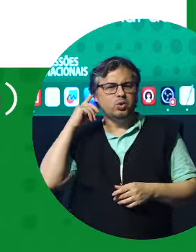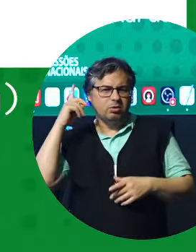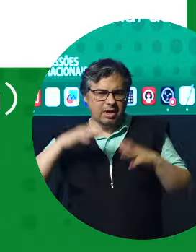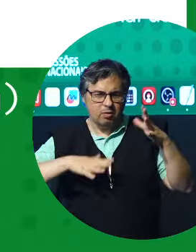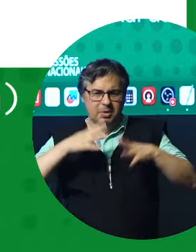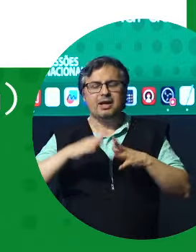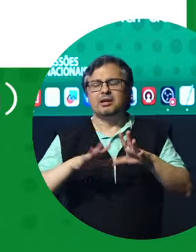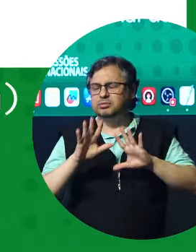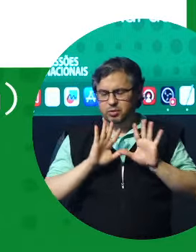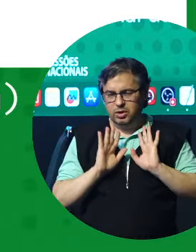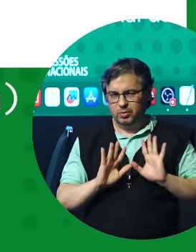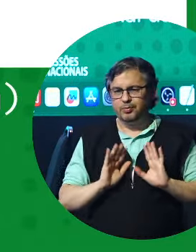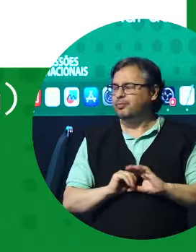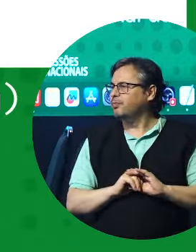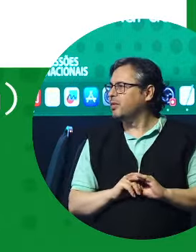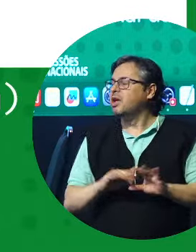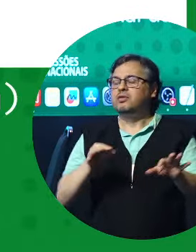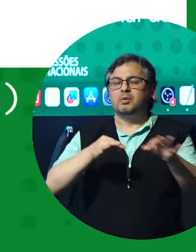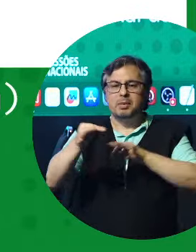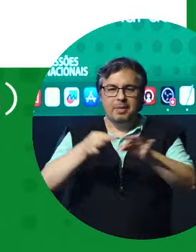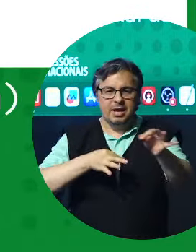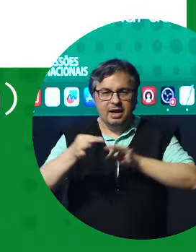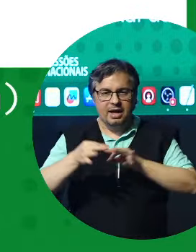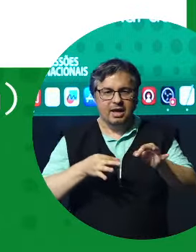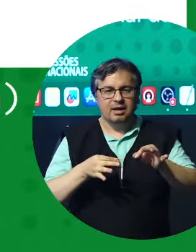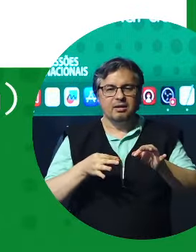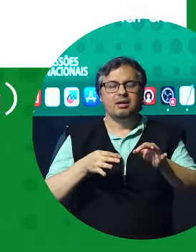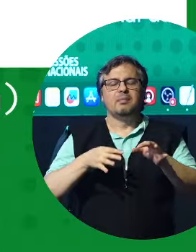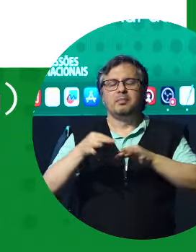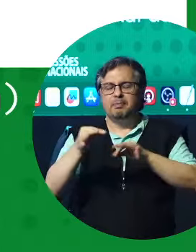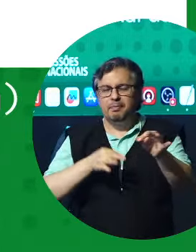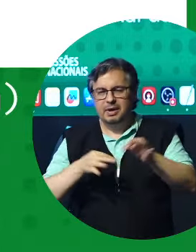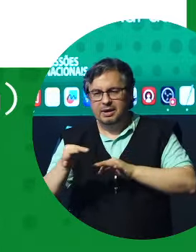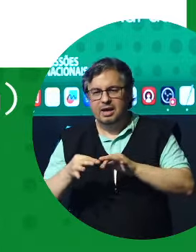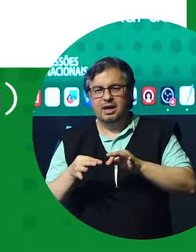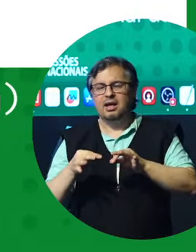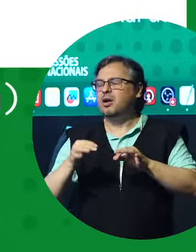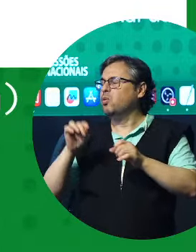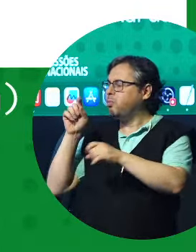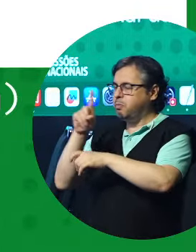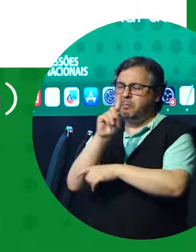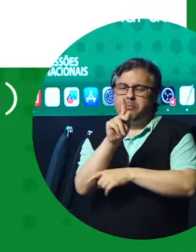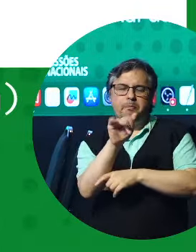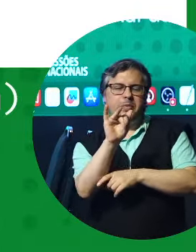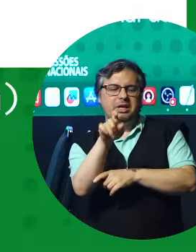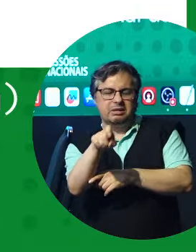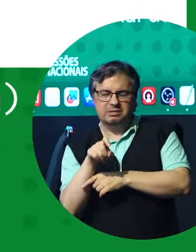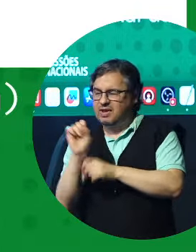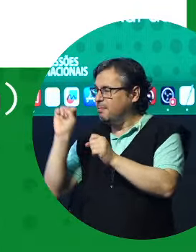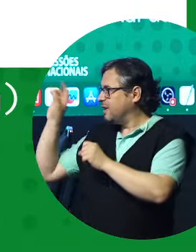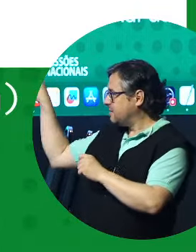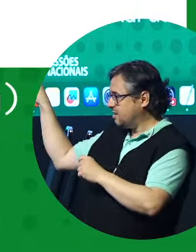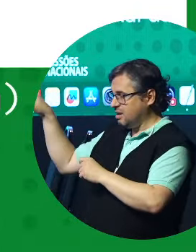Então é o seguinte: a nossa equipe está preparada aí para você ofertar. O Pix vai aparecer. Tem que colocar quantos centavos de final?